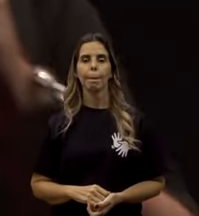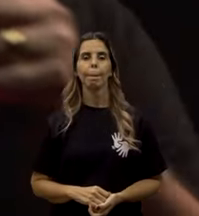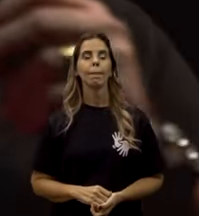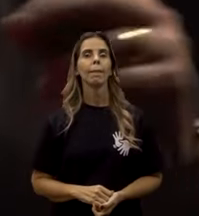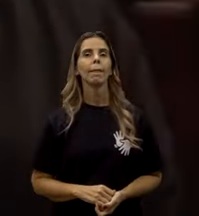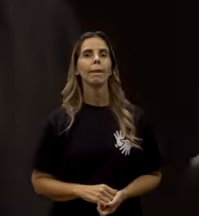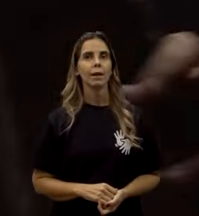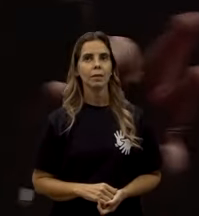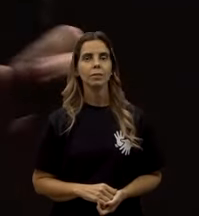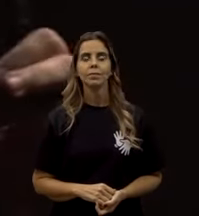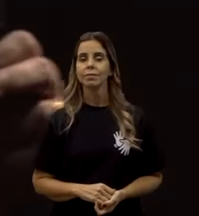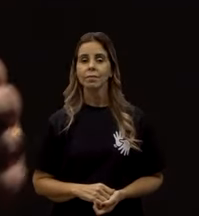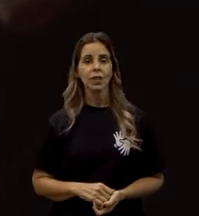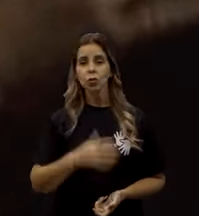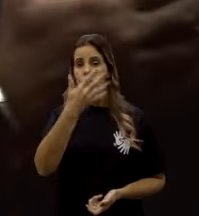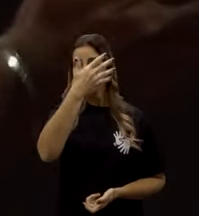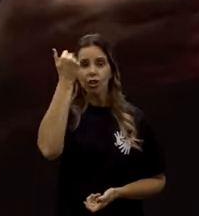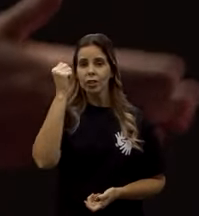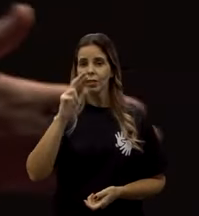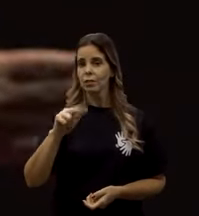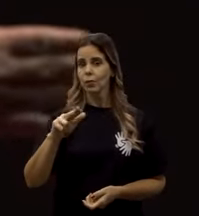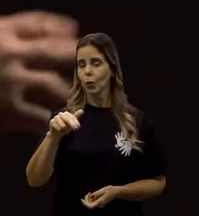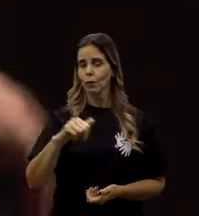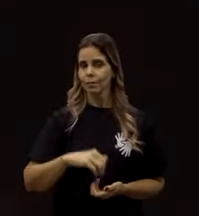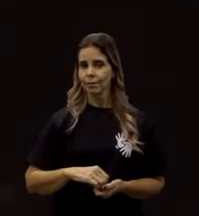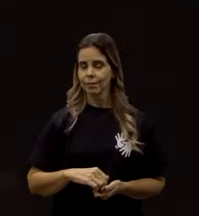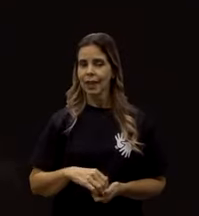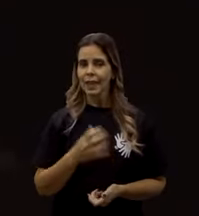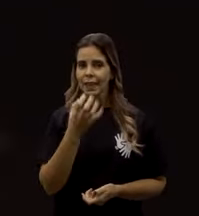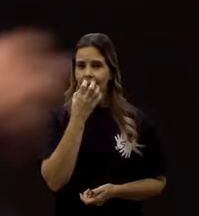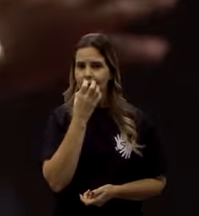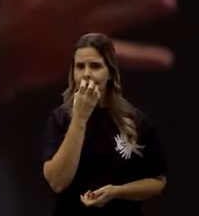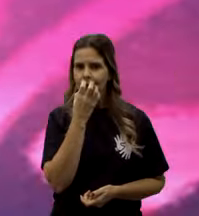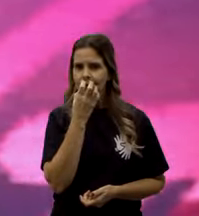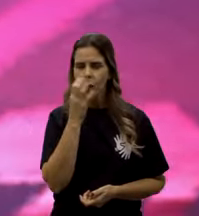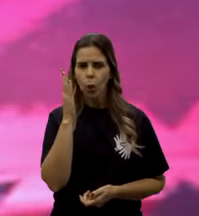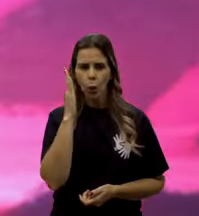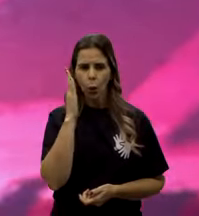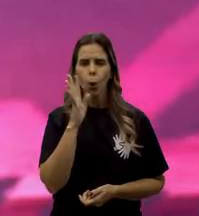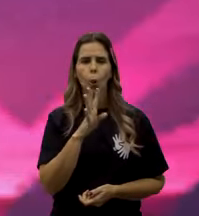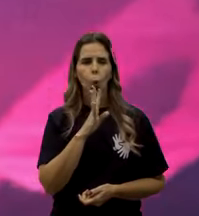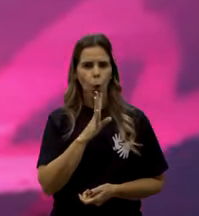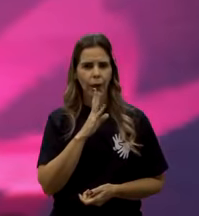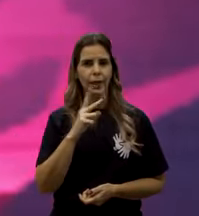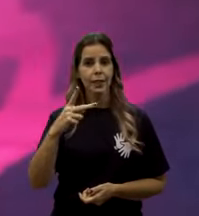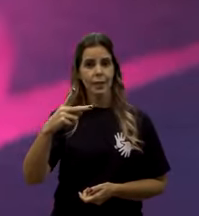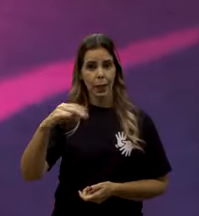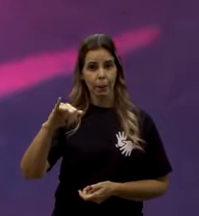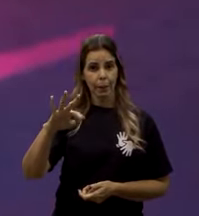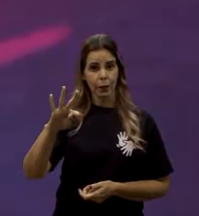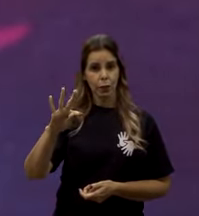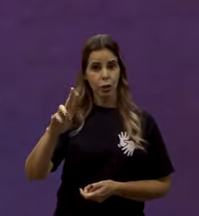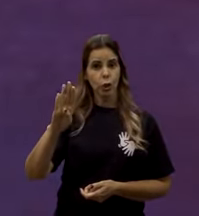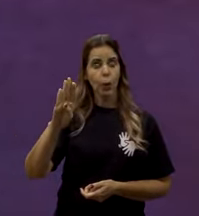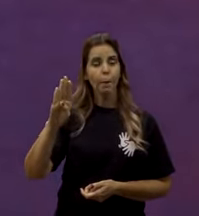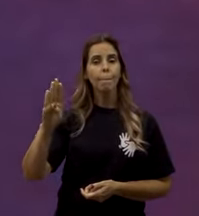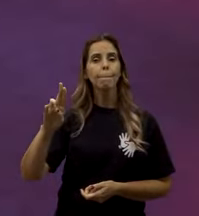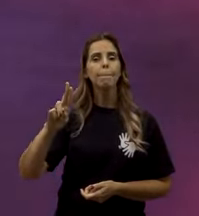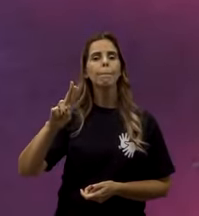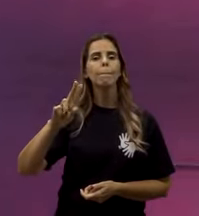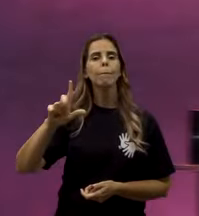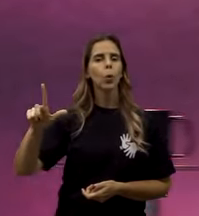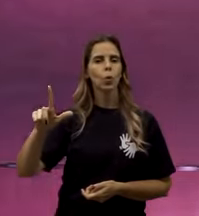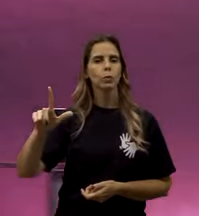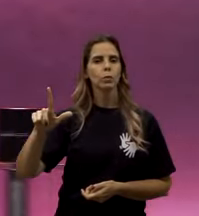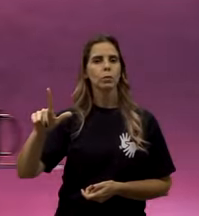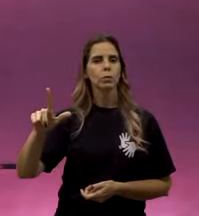irmão nunca mais ex Você concorda comigo que um pitbull devora um gambá qualquer hora qualquer dia não precisa nem tá bem para isso